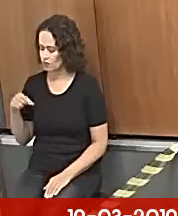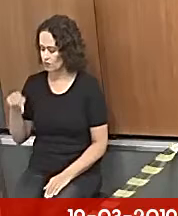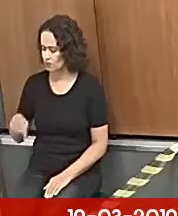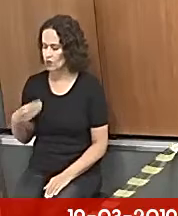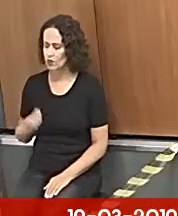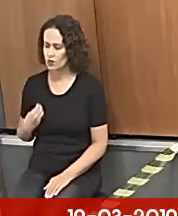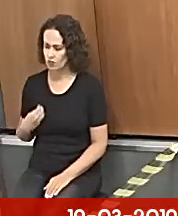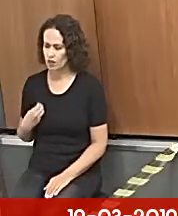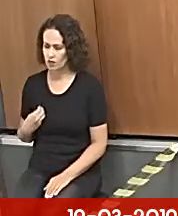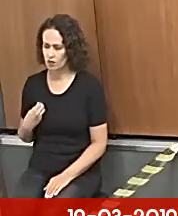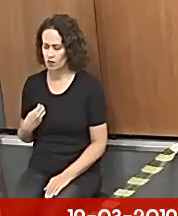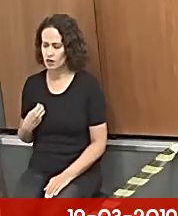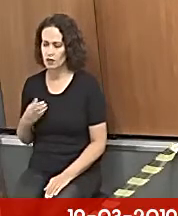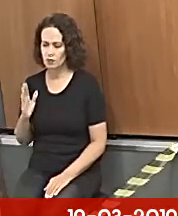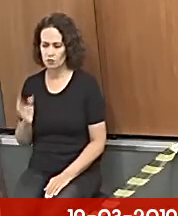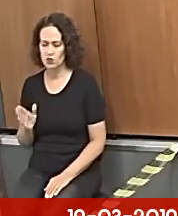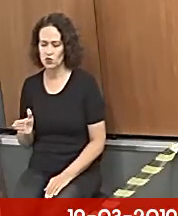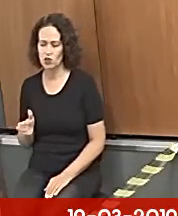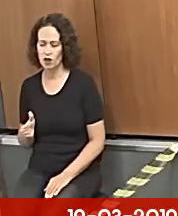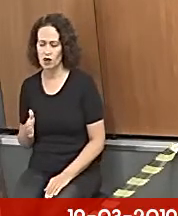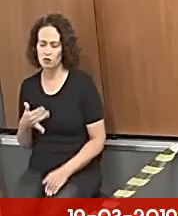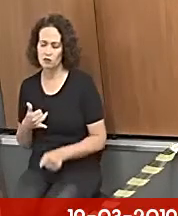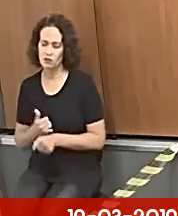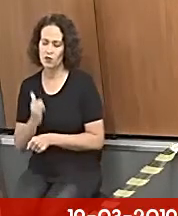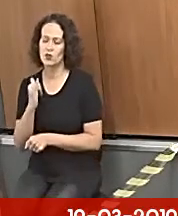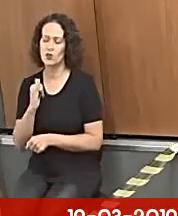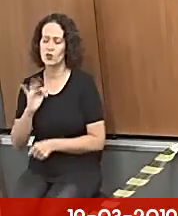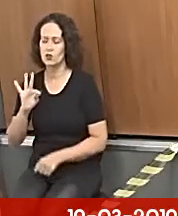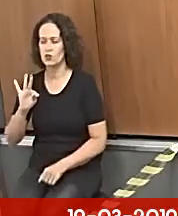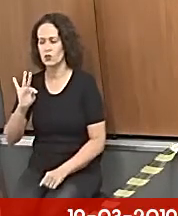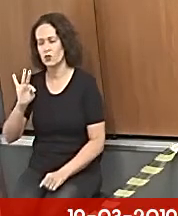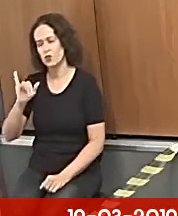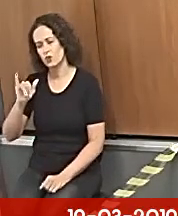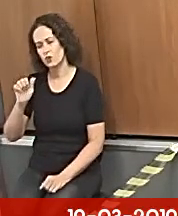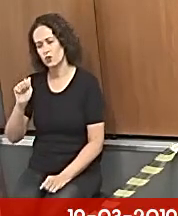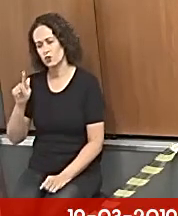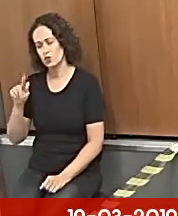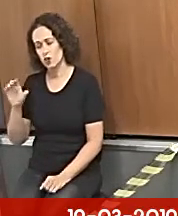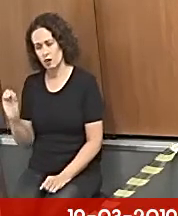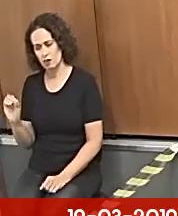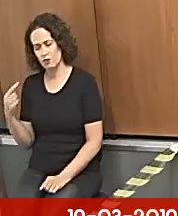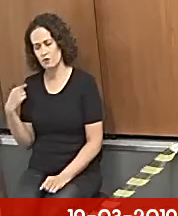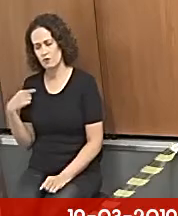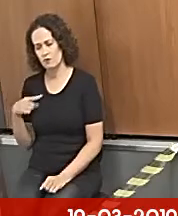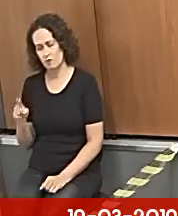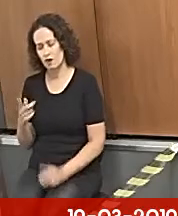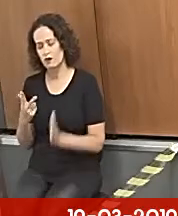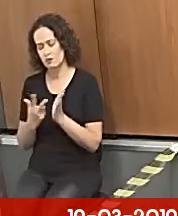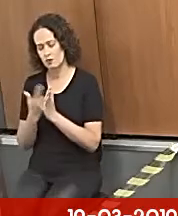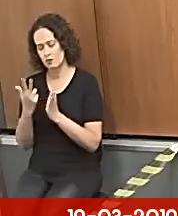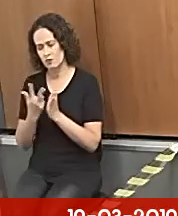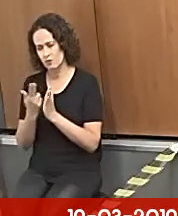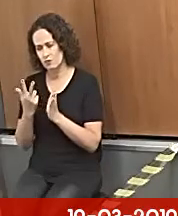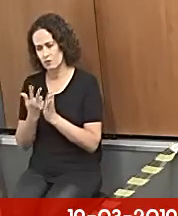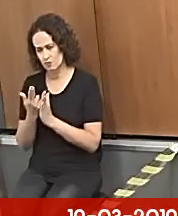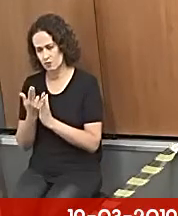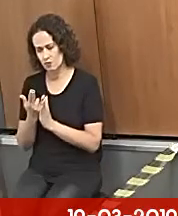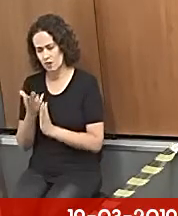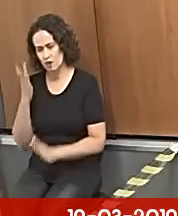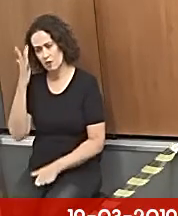justificar a ausência do doutor tiago elton vai entrar no bloco cirúrgico amanhã em o terreno hoje lançará